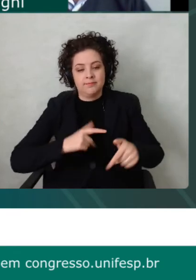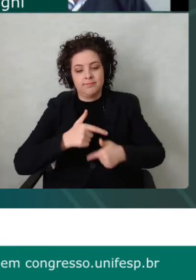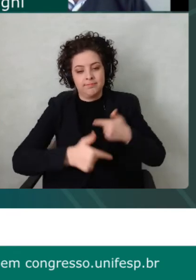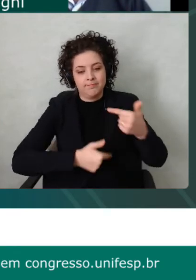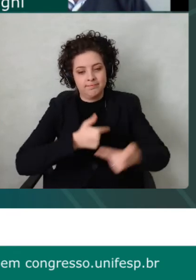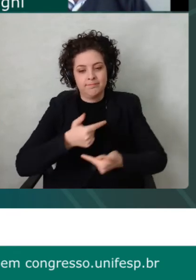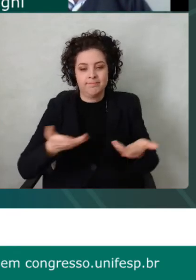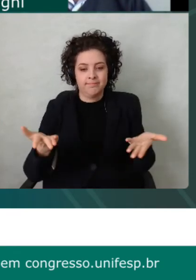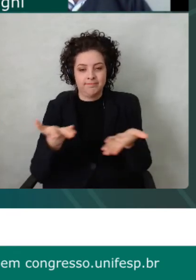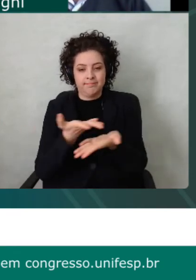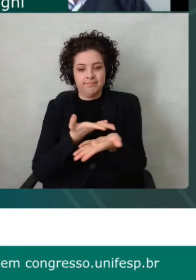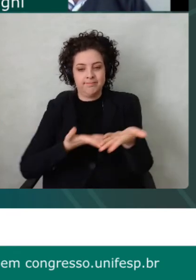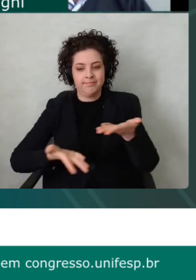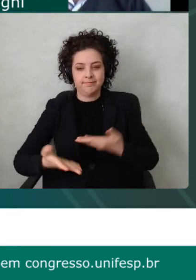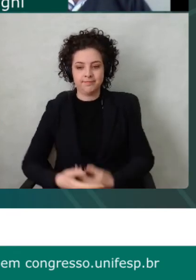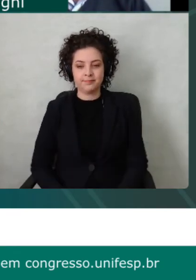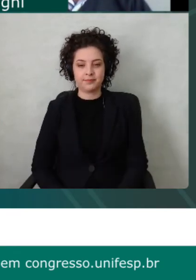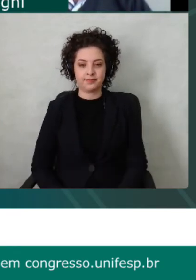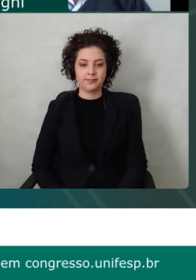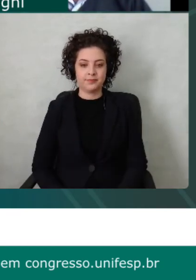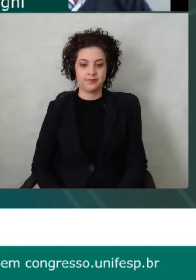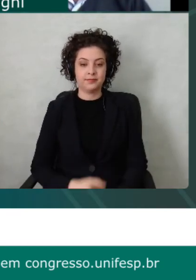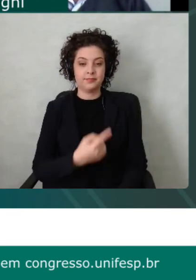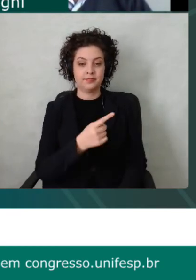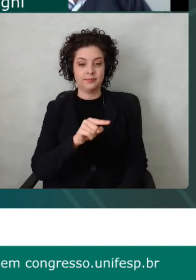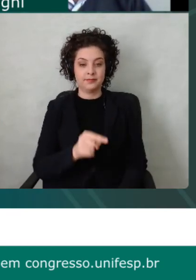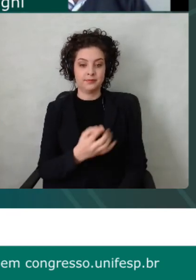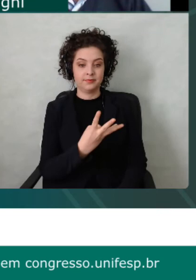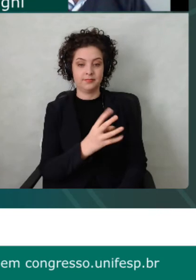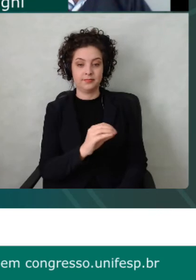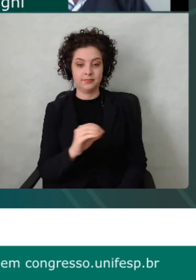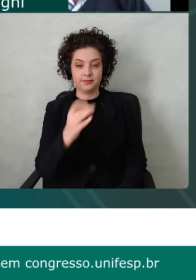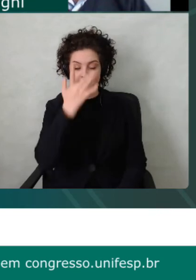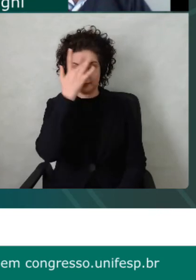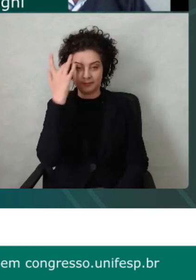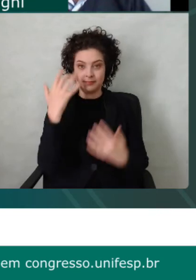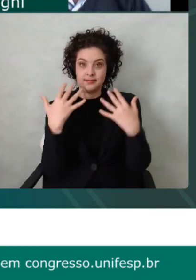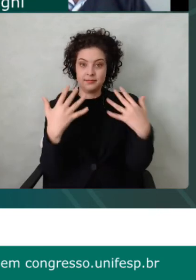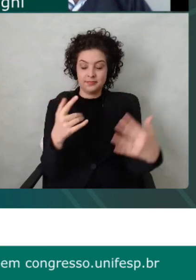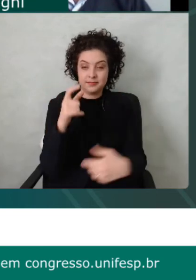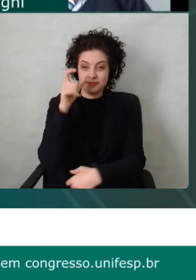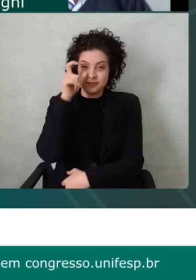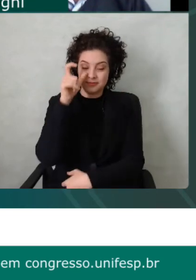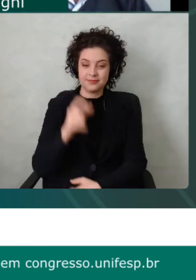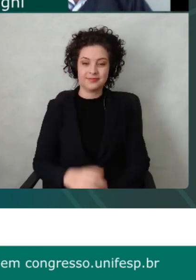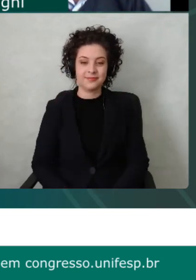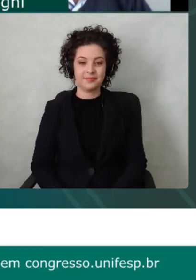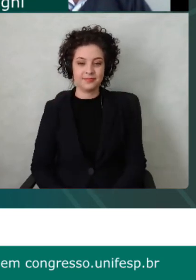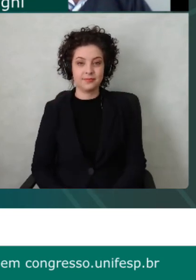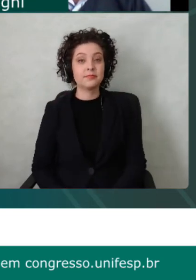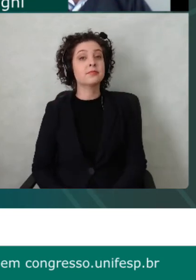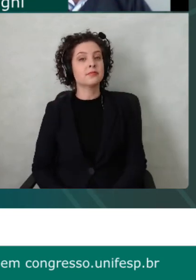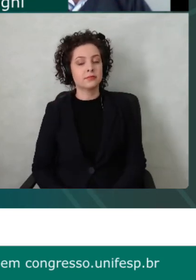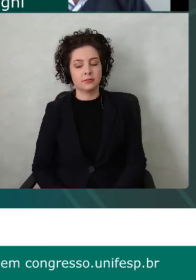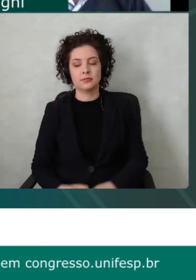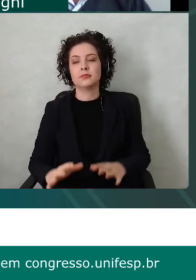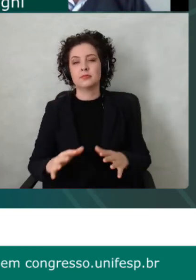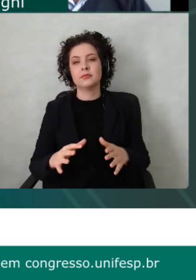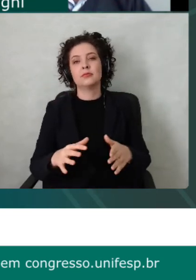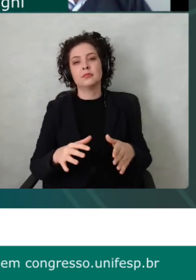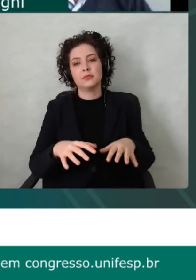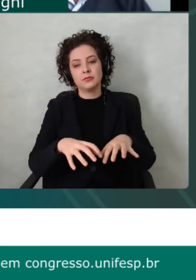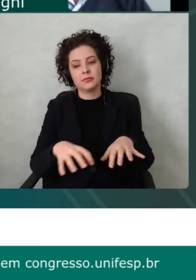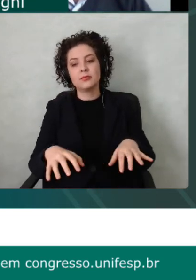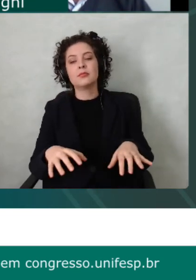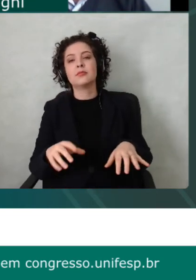sinergicamente, né? Nós temos 1.400 pessoas assistindo a gente. Nem todos são profissionais de saúde e muitos querem